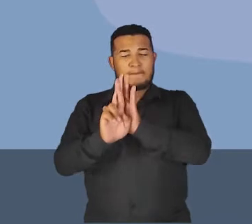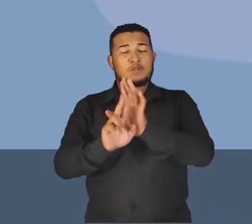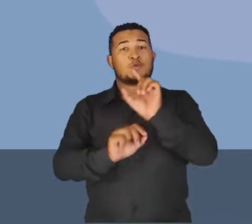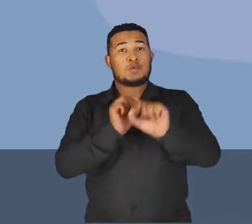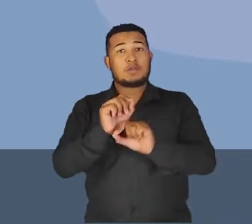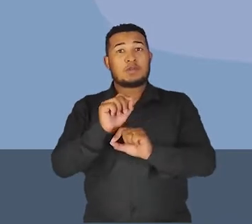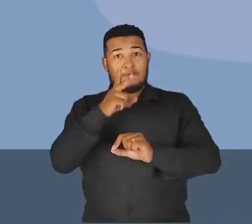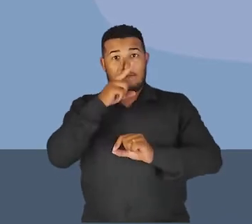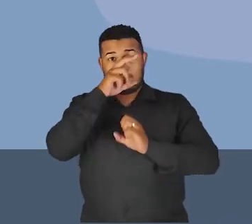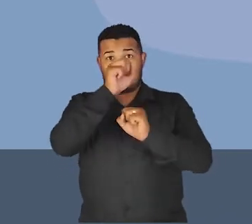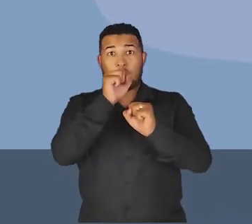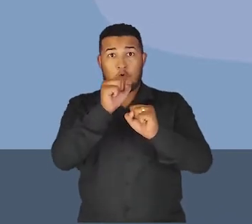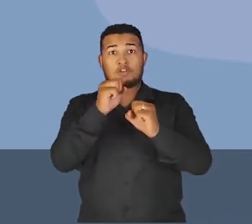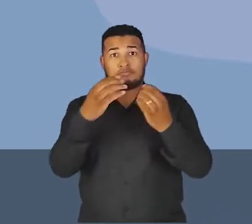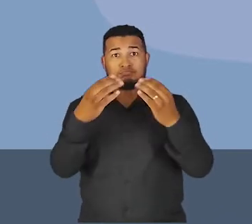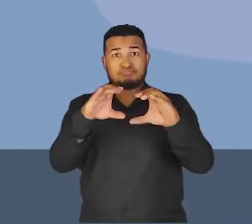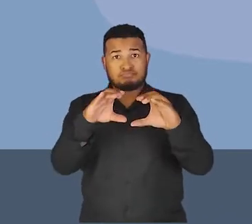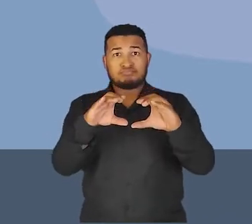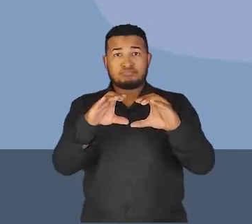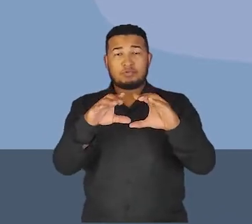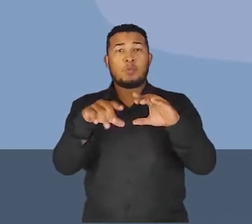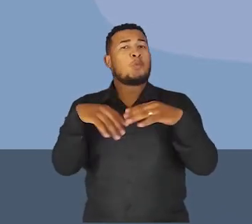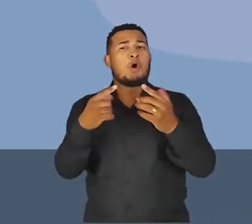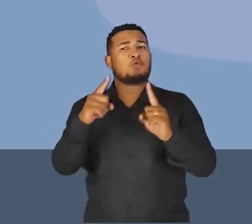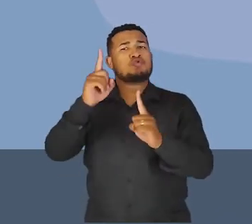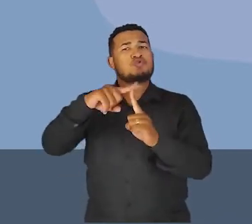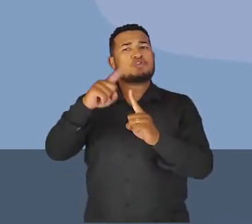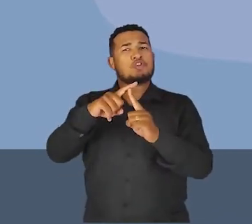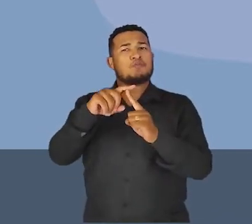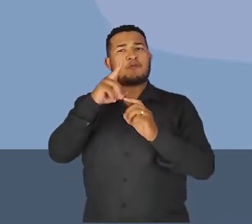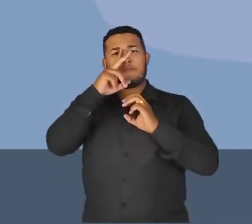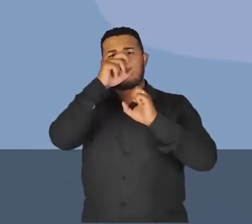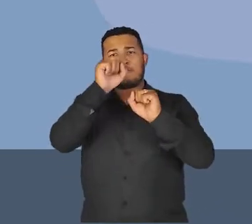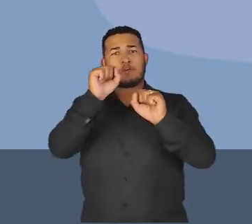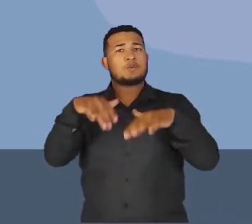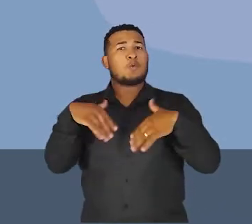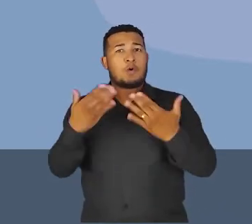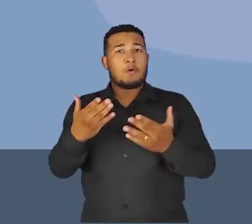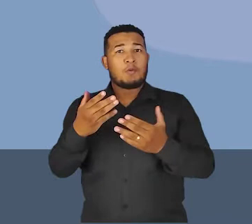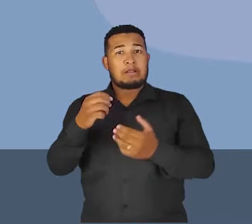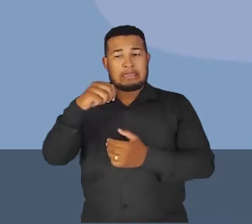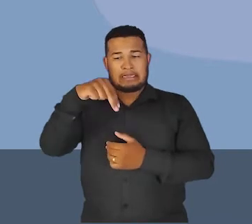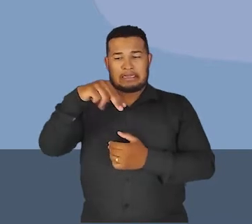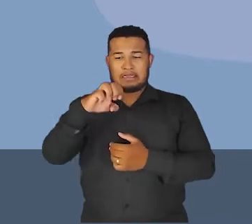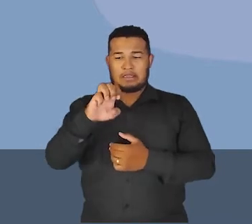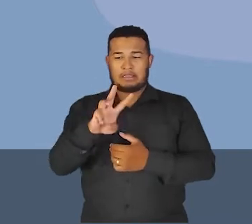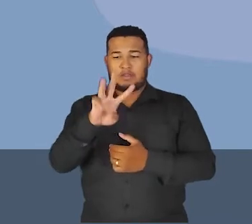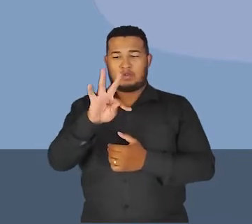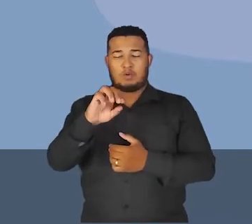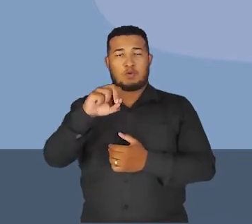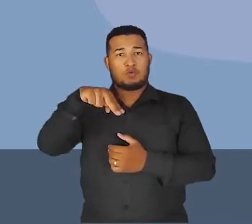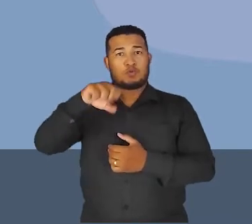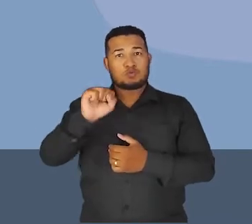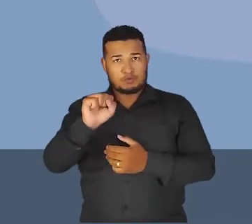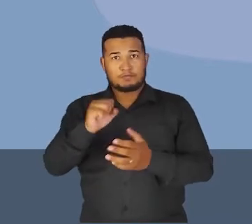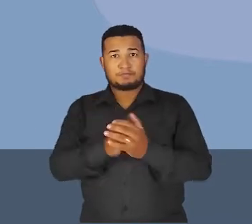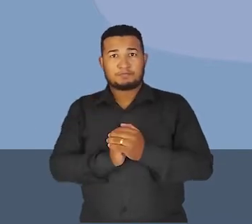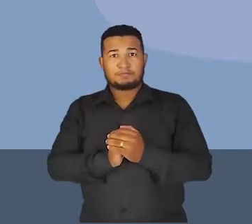representa a força que está sendo aplicada. E a unidade de medida no sistema internacional vai ser em newtons. O